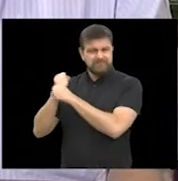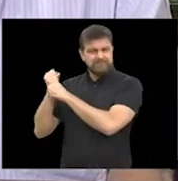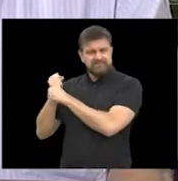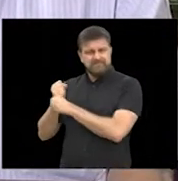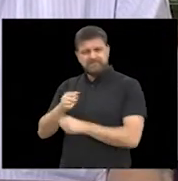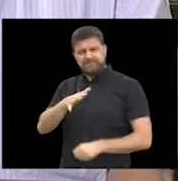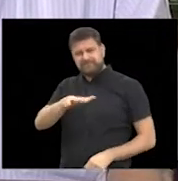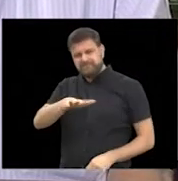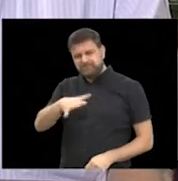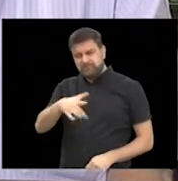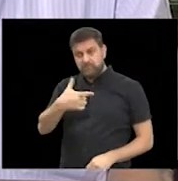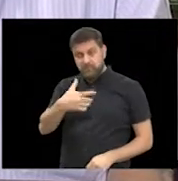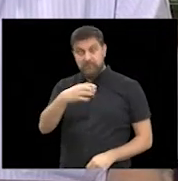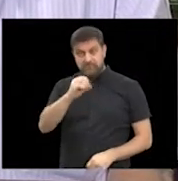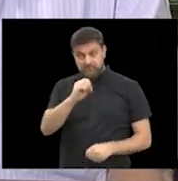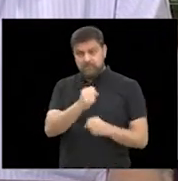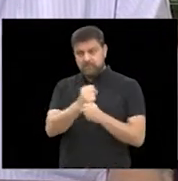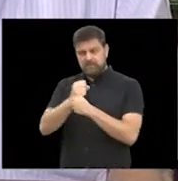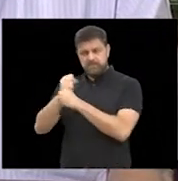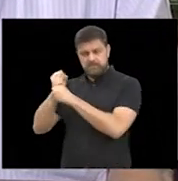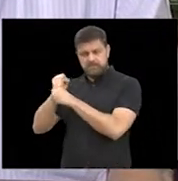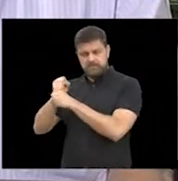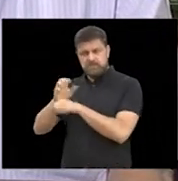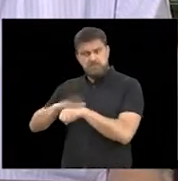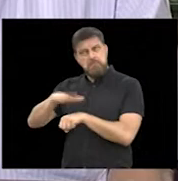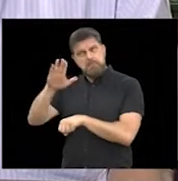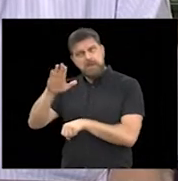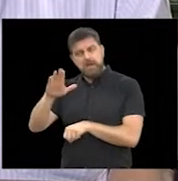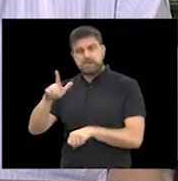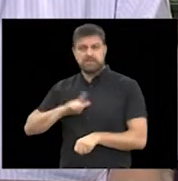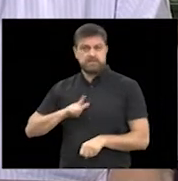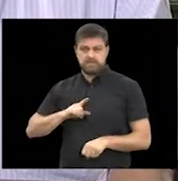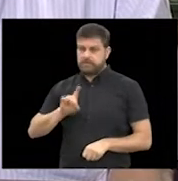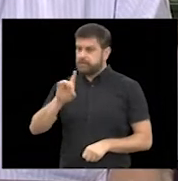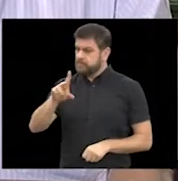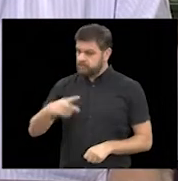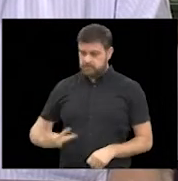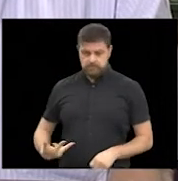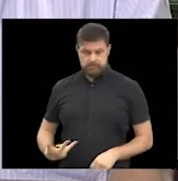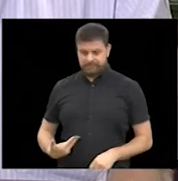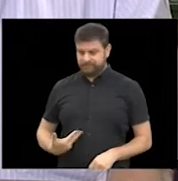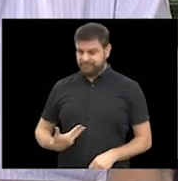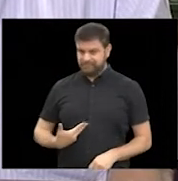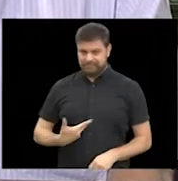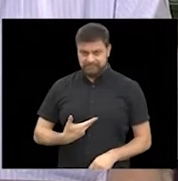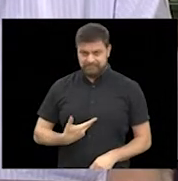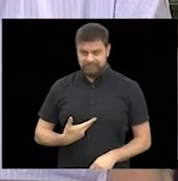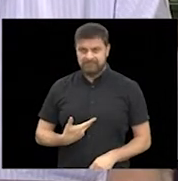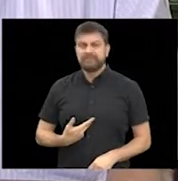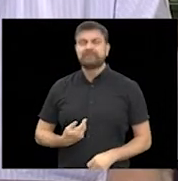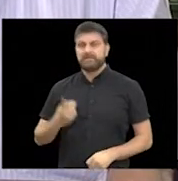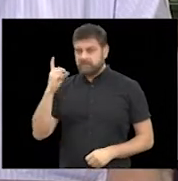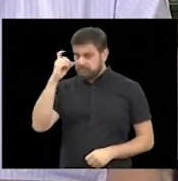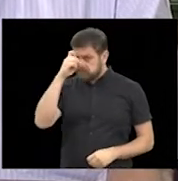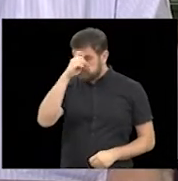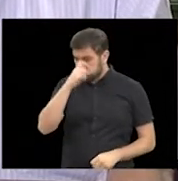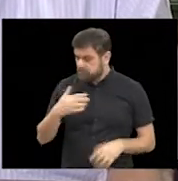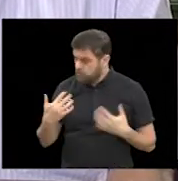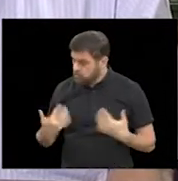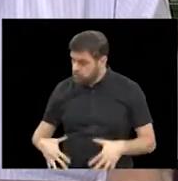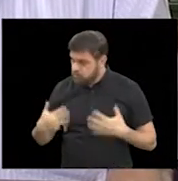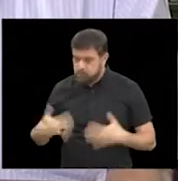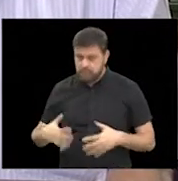aí, uns 20 anos, talvez um pouco mais, uhum. era praticamente uma úlcera tratada com dificuldade.